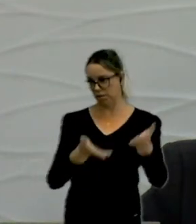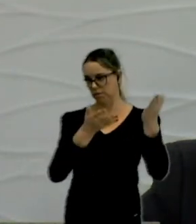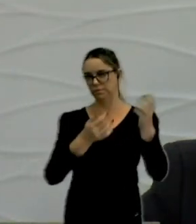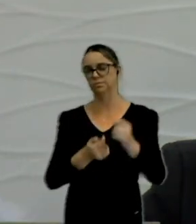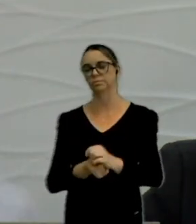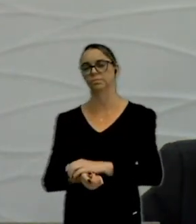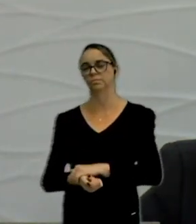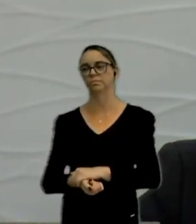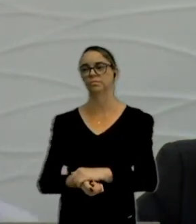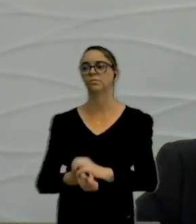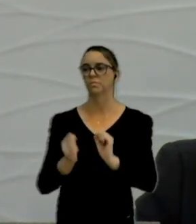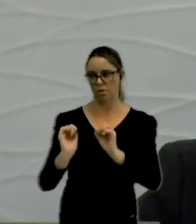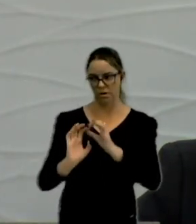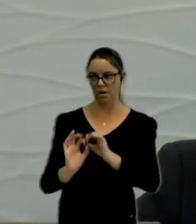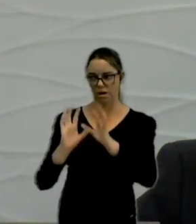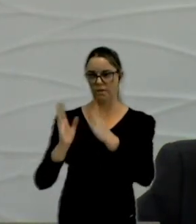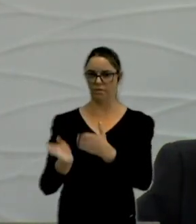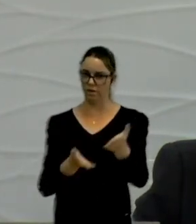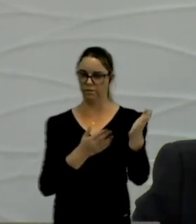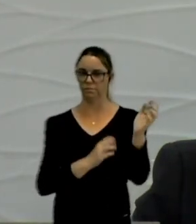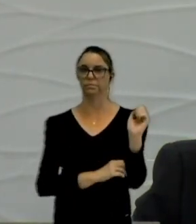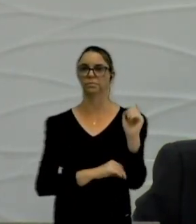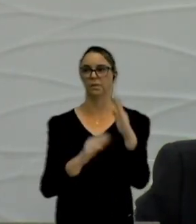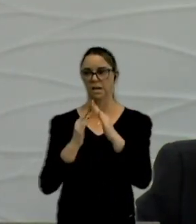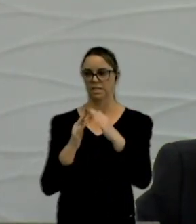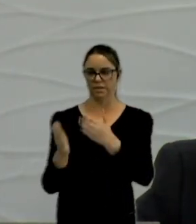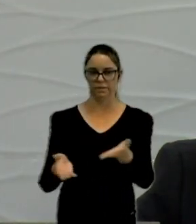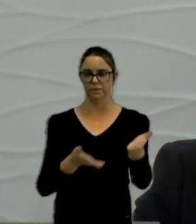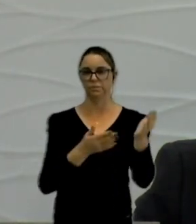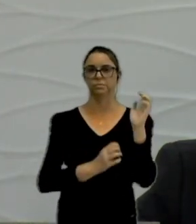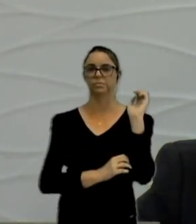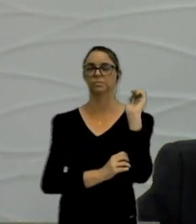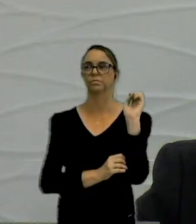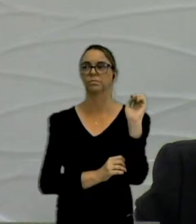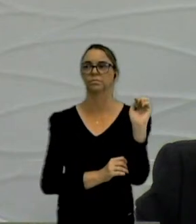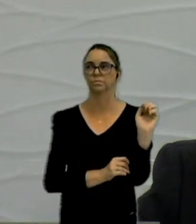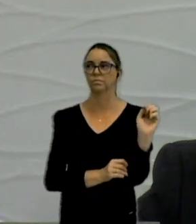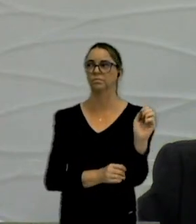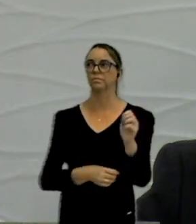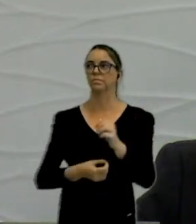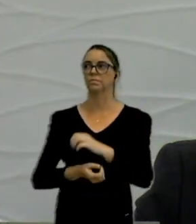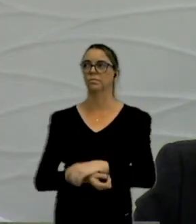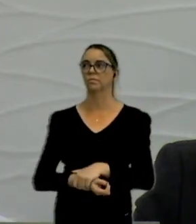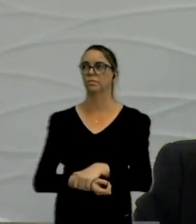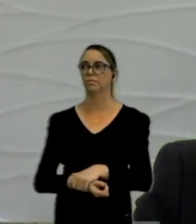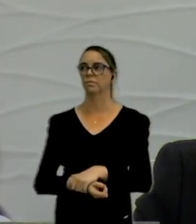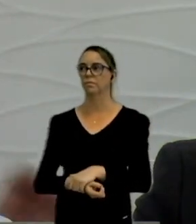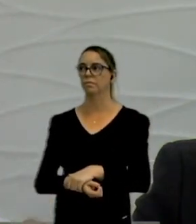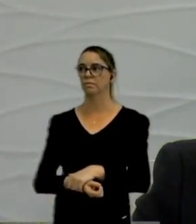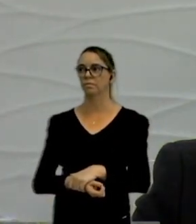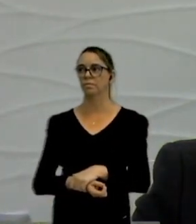vá. O senhor está liberado, vai embora, vá. Vai, vereador. Vai embora?